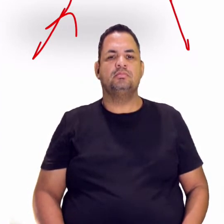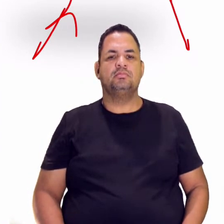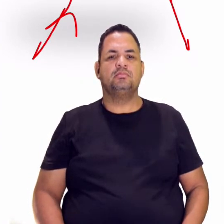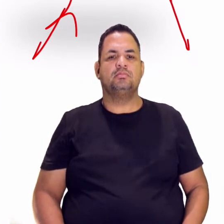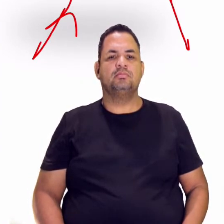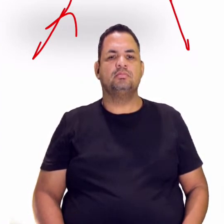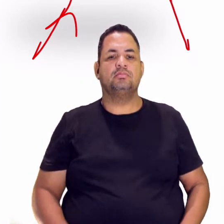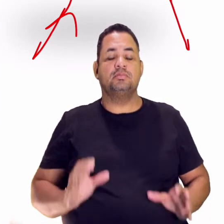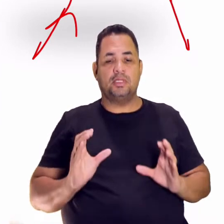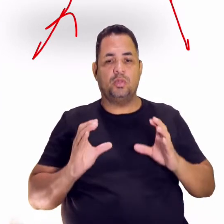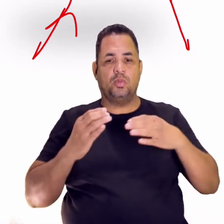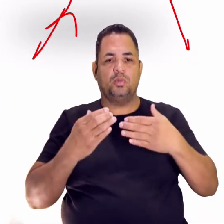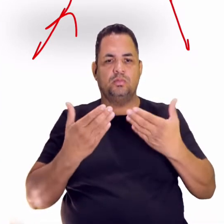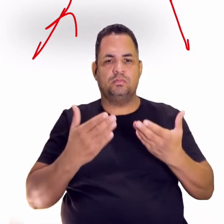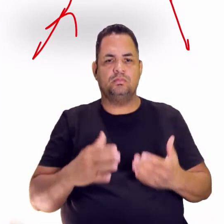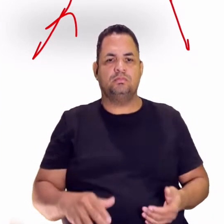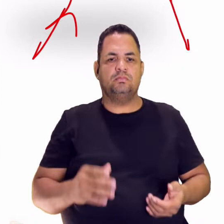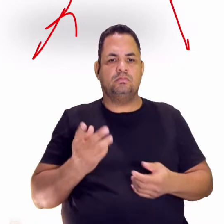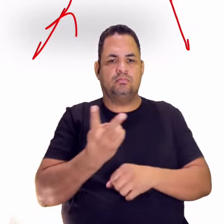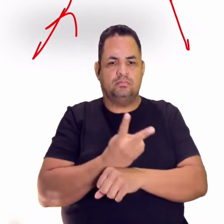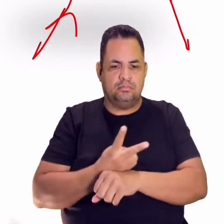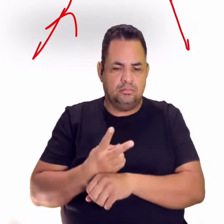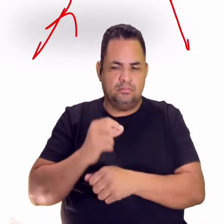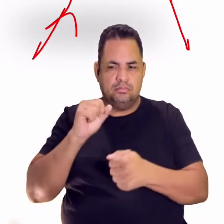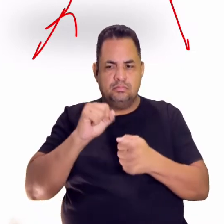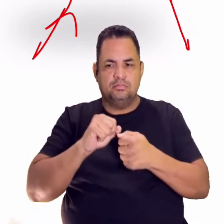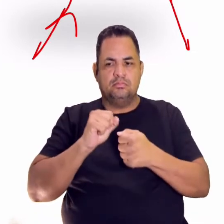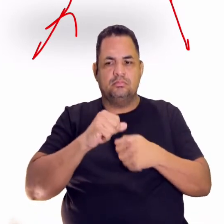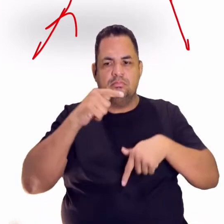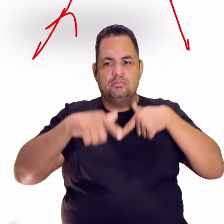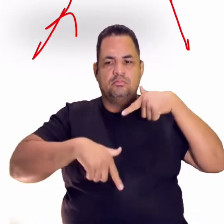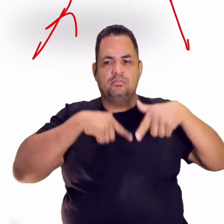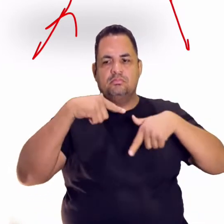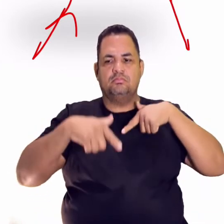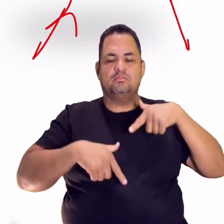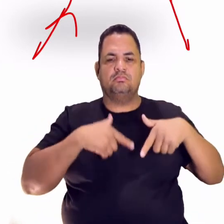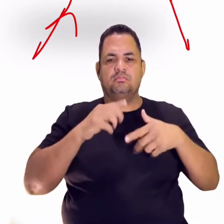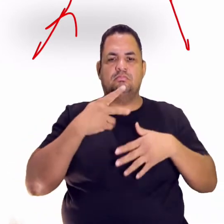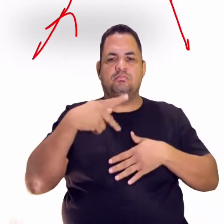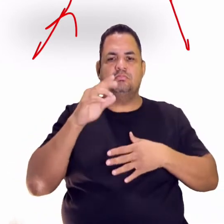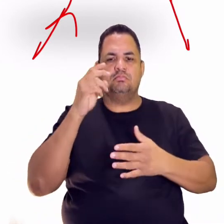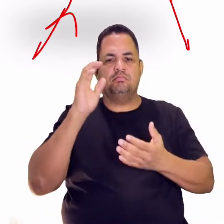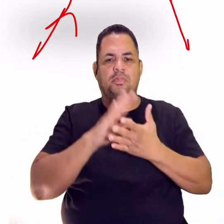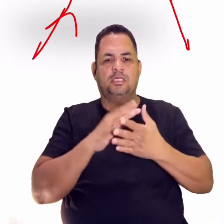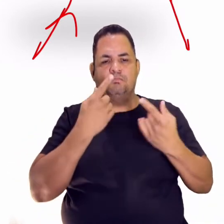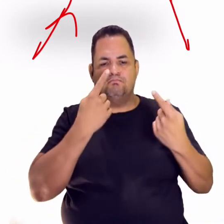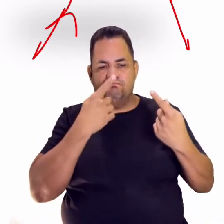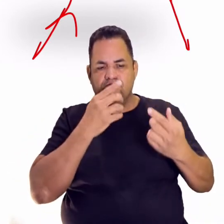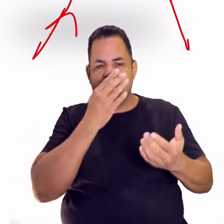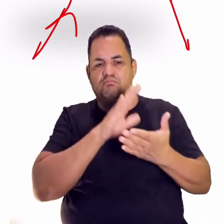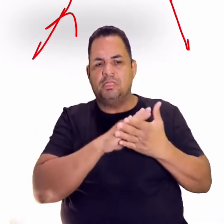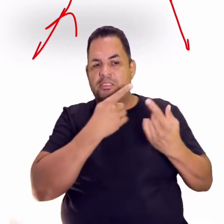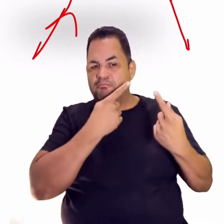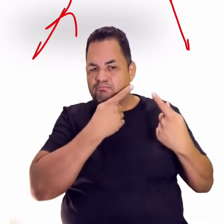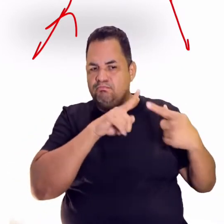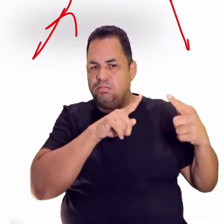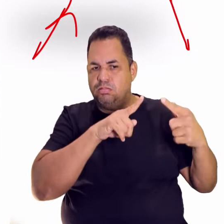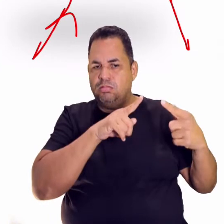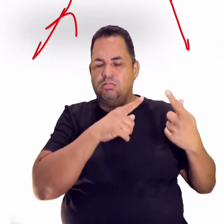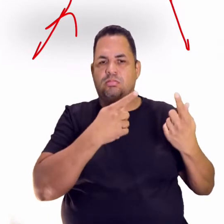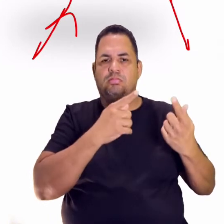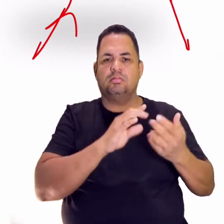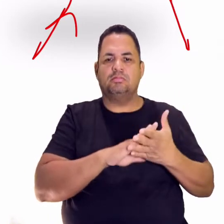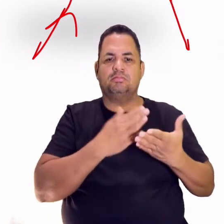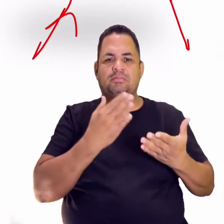ecologista são grupos que procuram realizar ações para defender, para inibir,